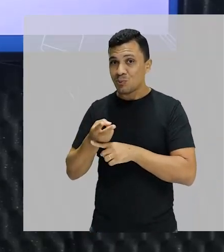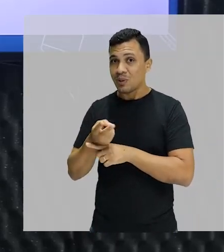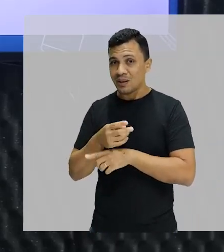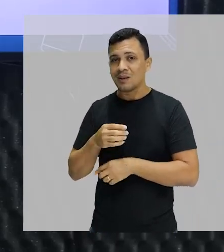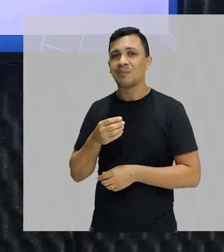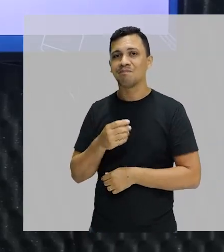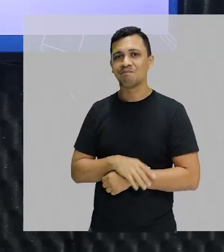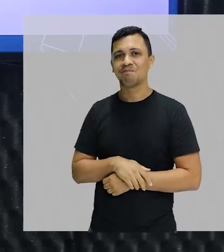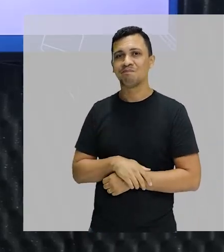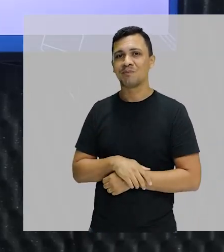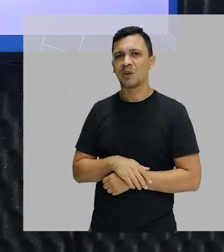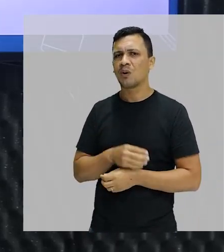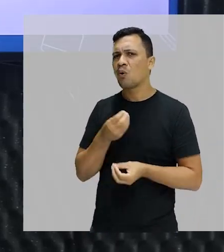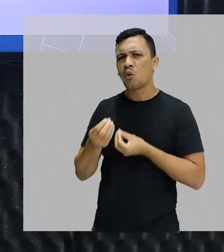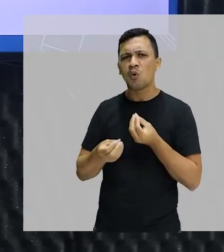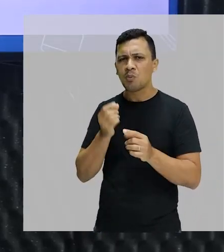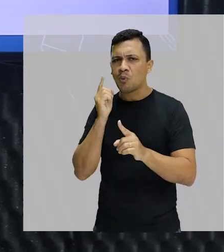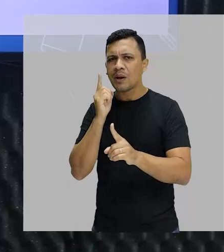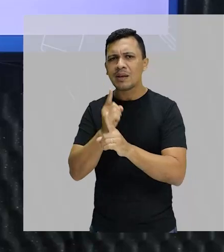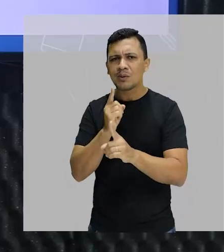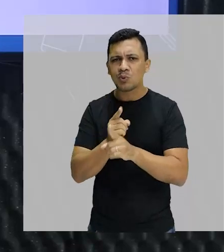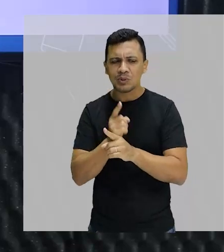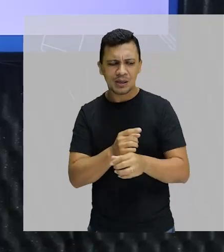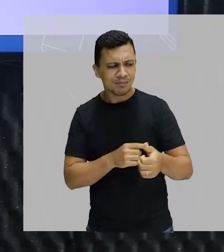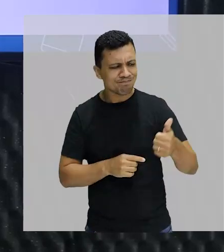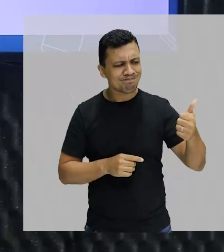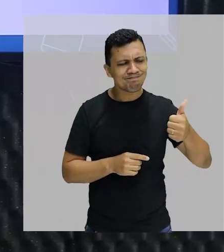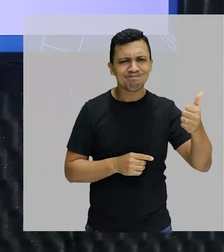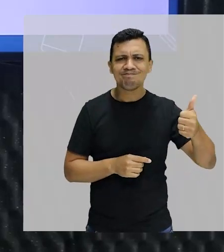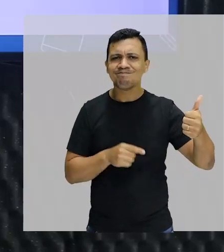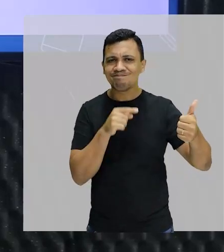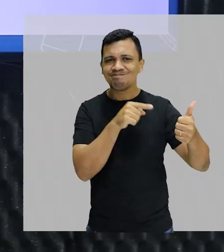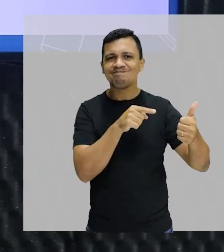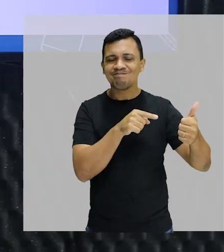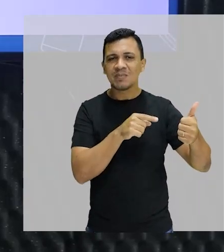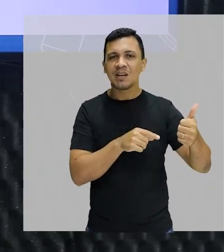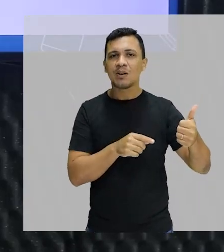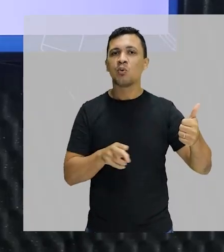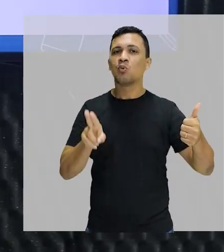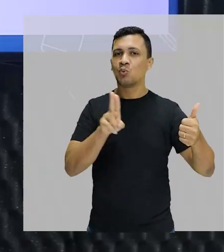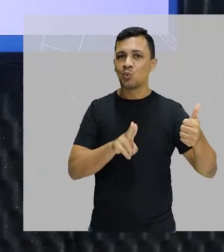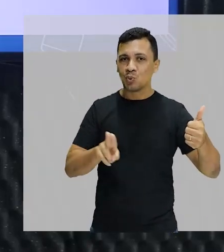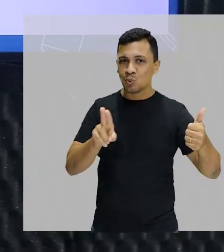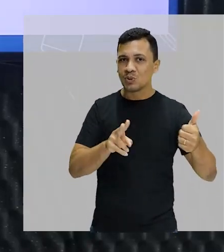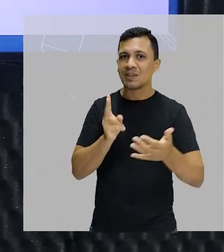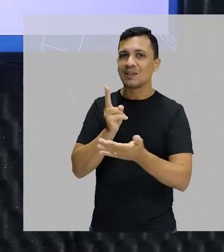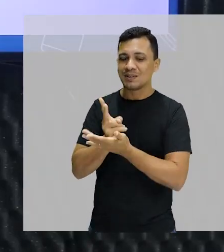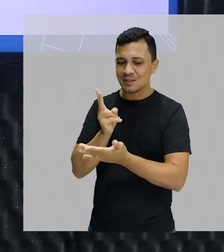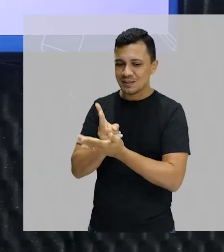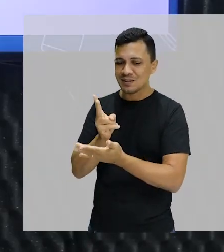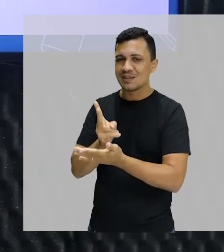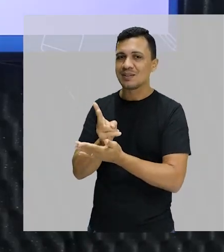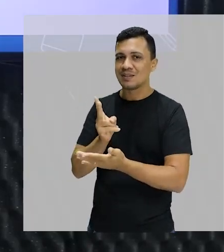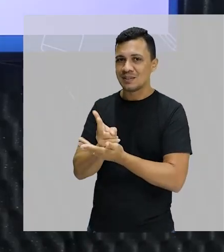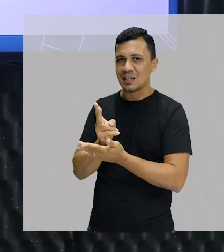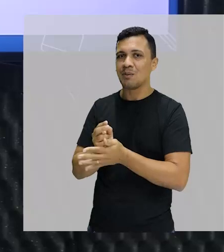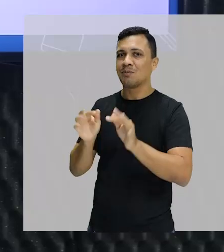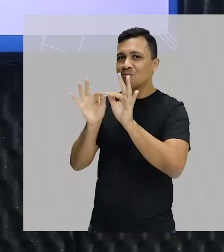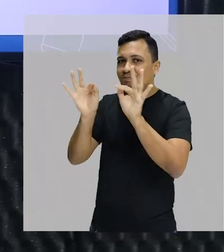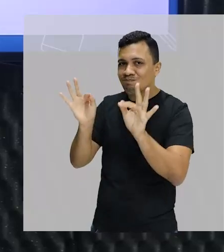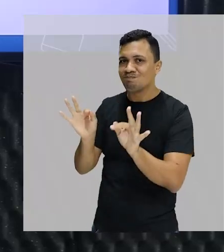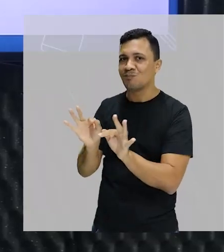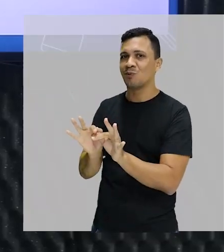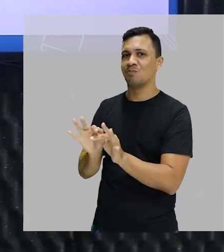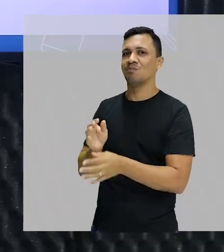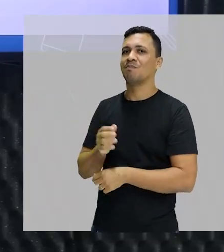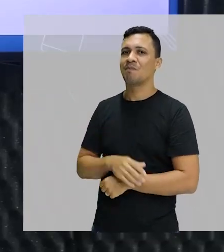Então, para encontrar esse primeiro termo, basta usar a mesma fórmula. Lembra, eu estou sempre usando o termo geral da PG.